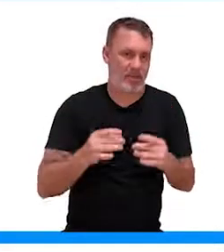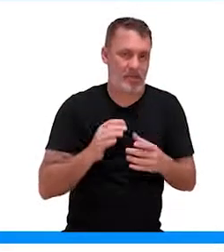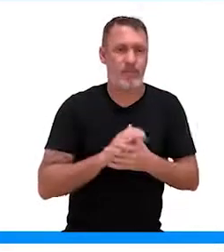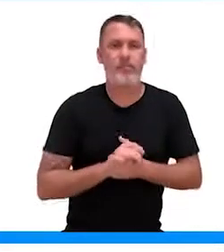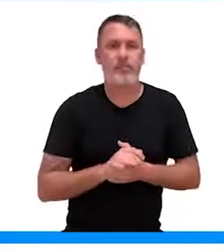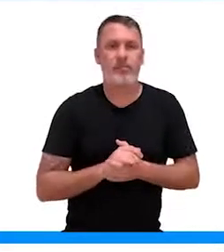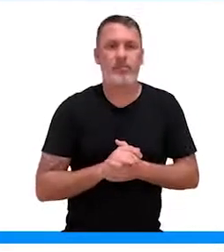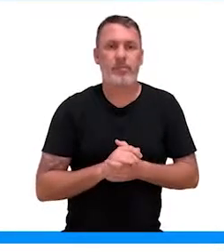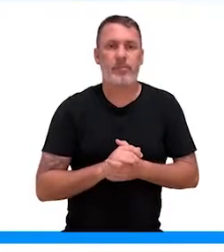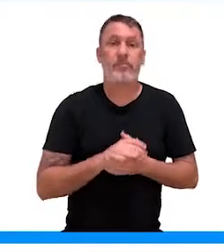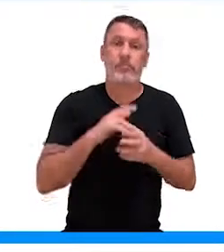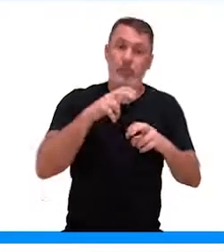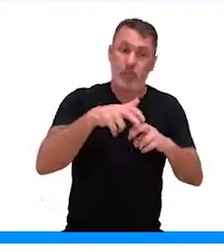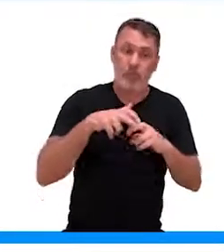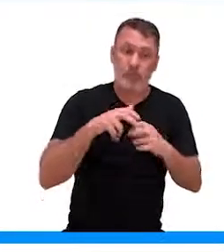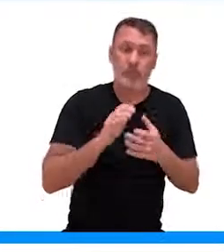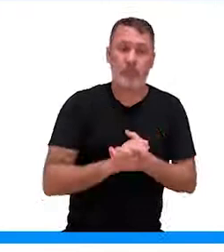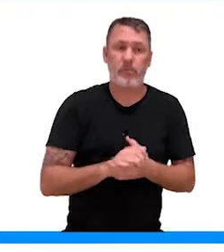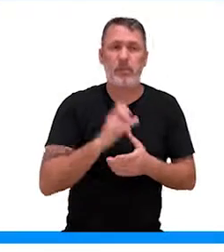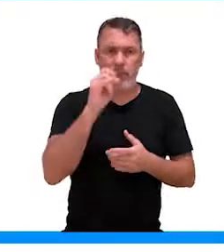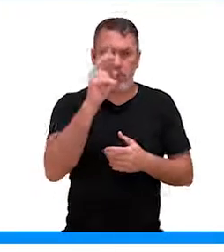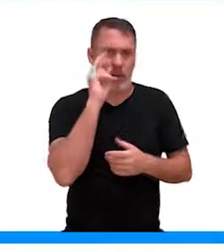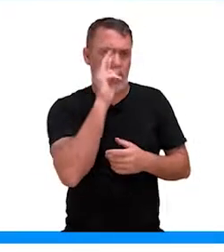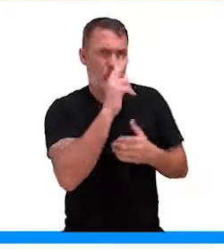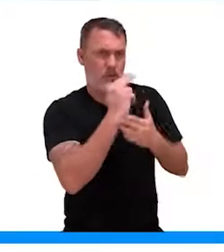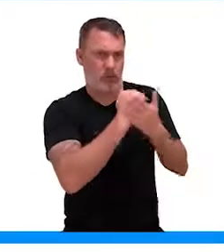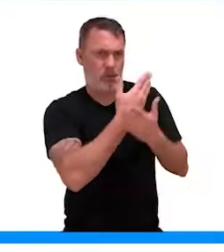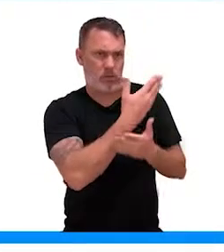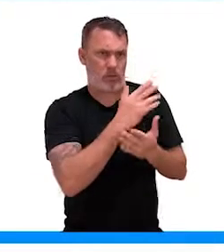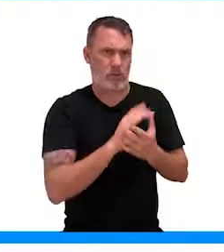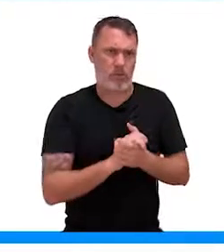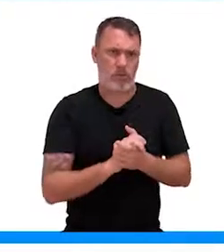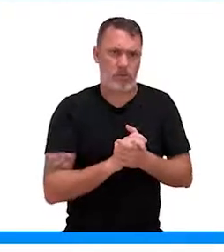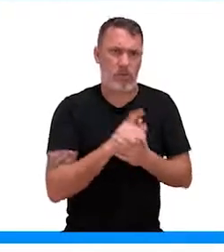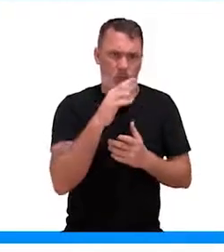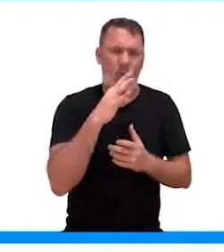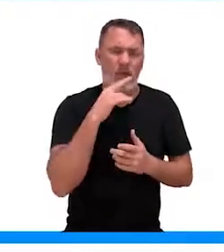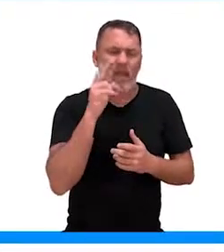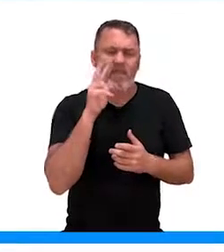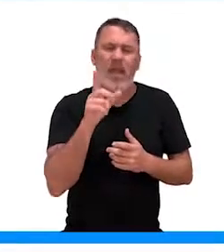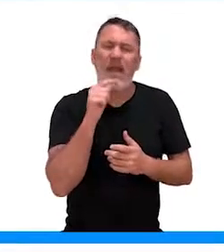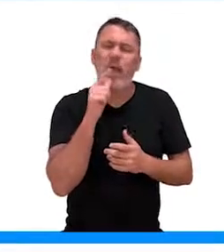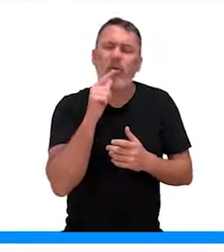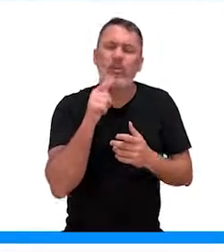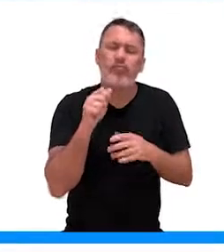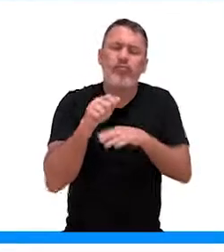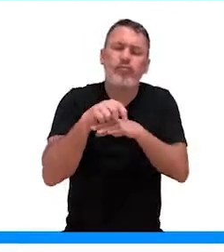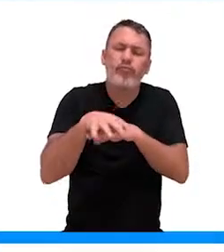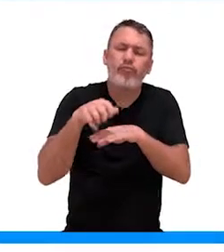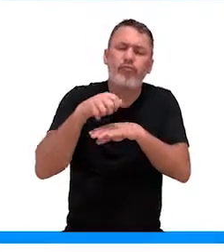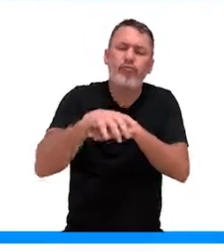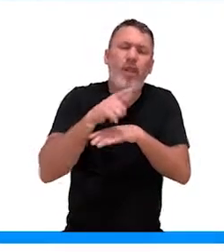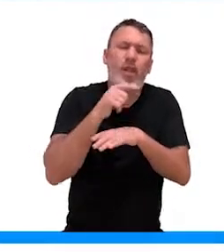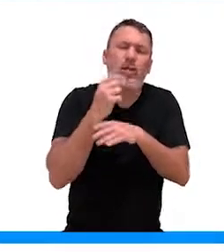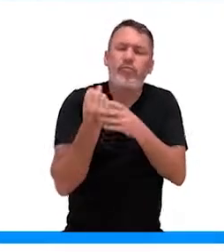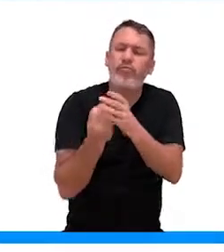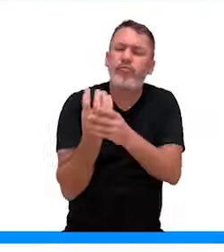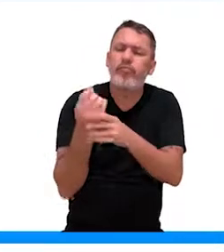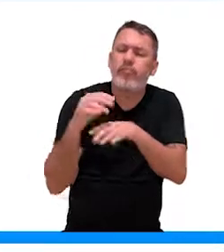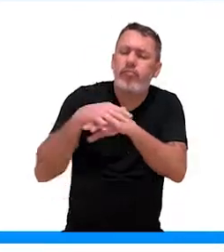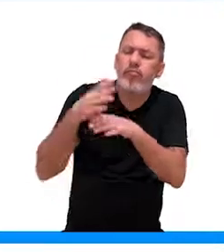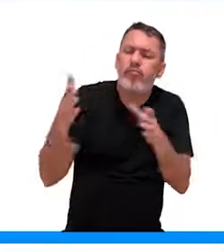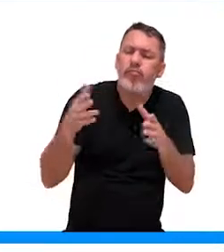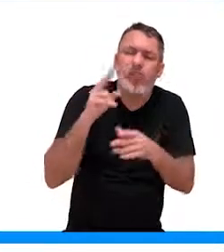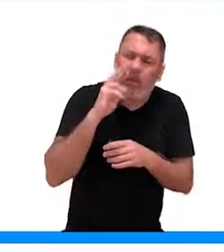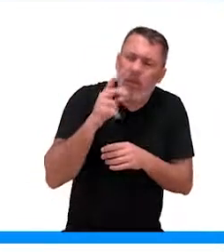anteriormente. Bem, então, se você reparar, se você já visitou alguma área de nascente, você vai... Claro que a gente não vai conseguir observar isso profundamente,